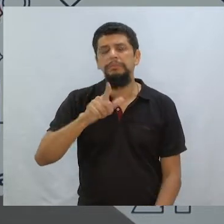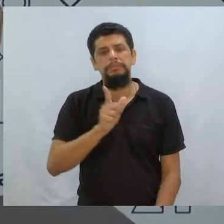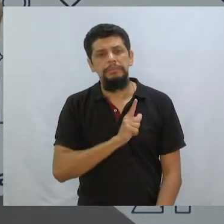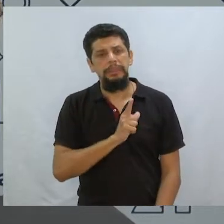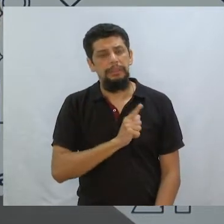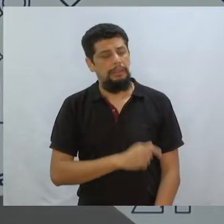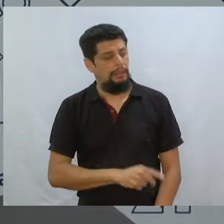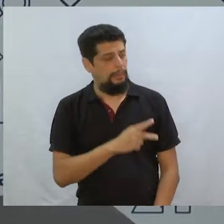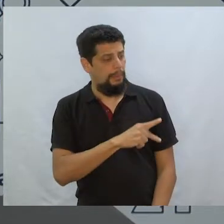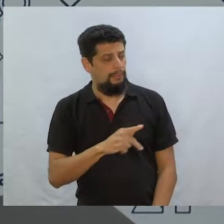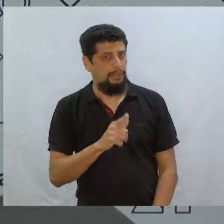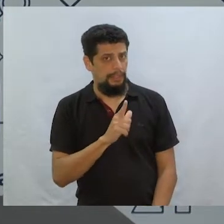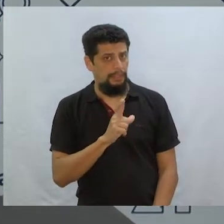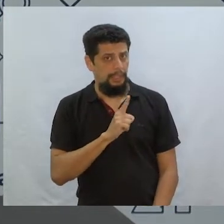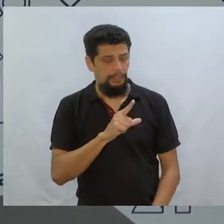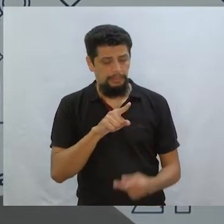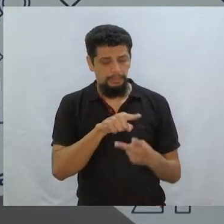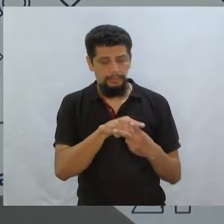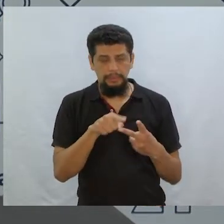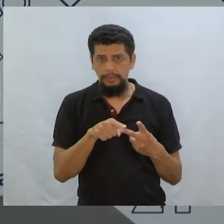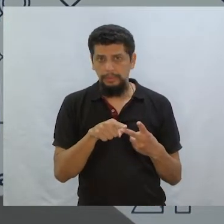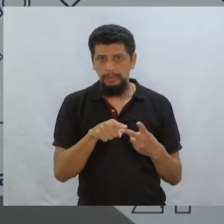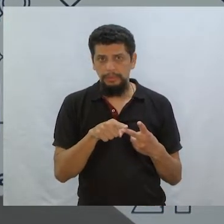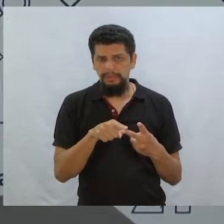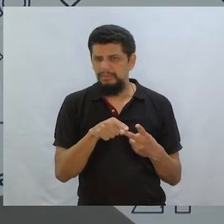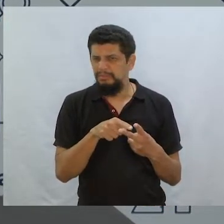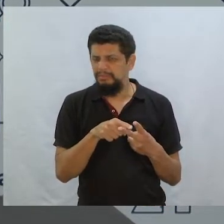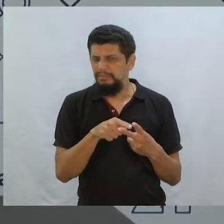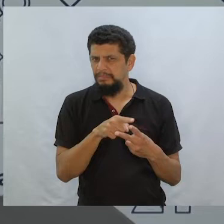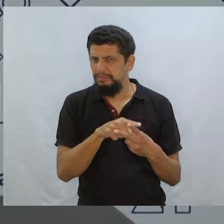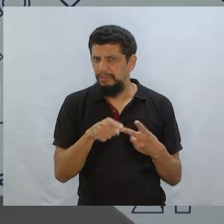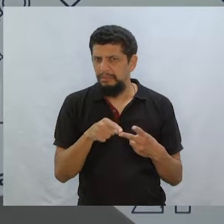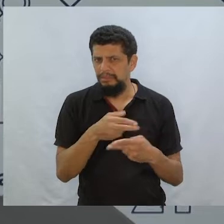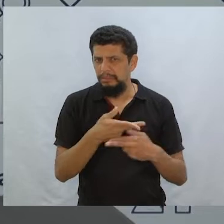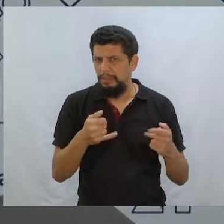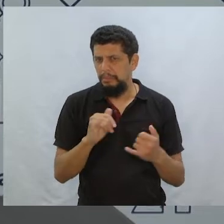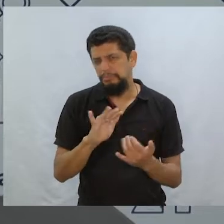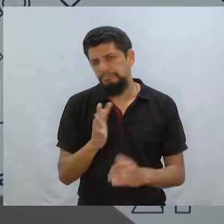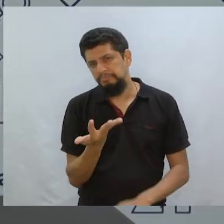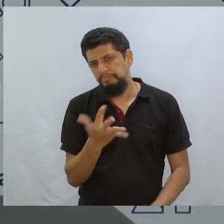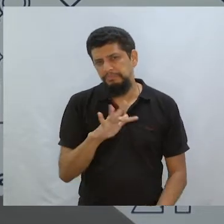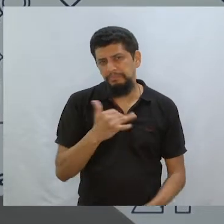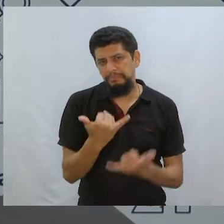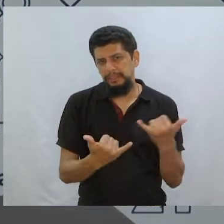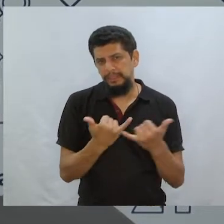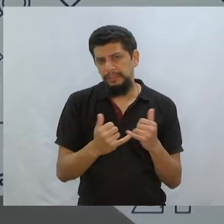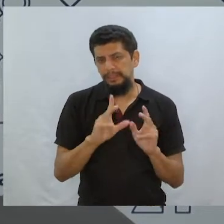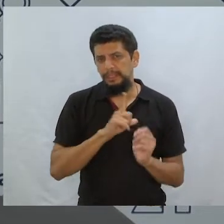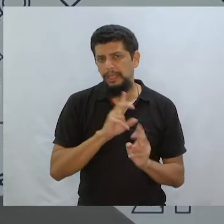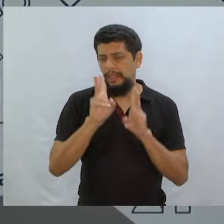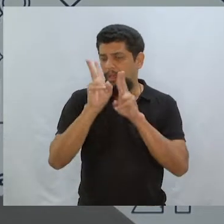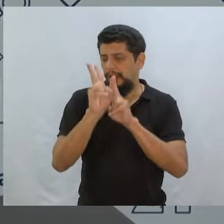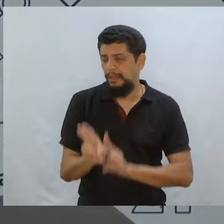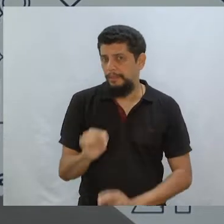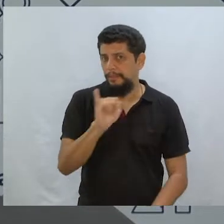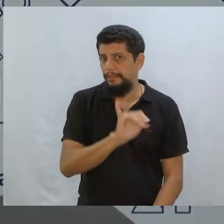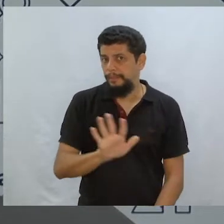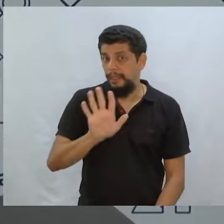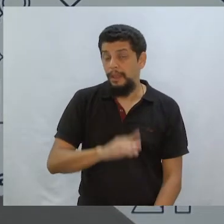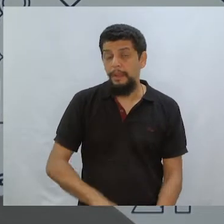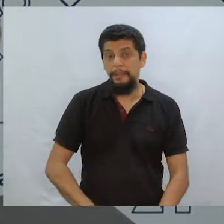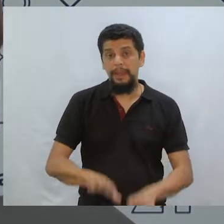o senhor trouxe ali duas coisas que são mais ou menos parecidas porque tem mais ou menos a mesma imagem mas a